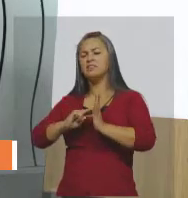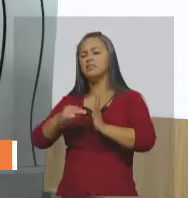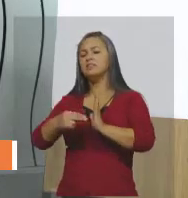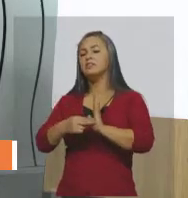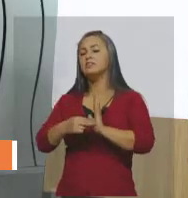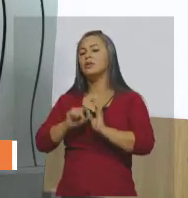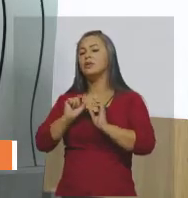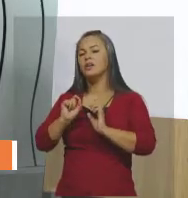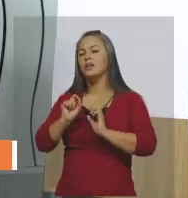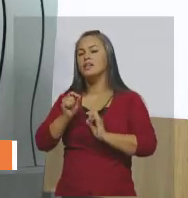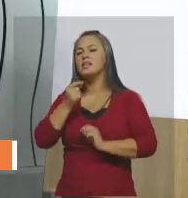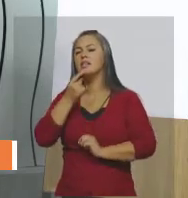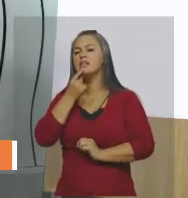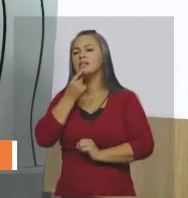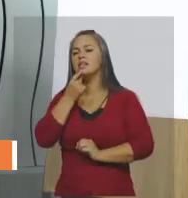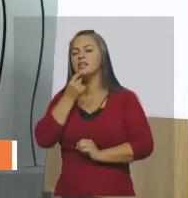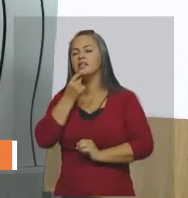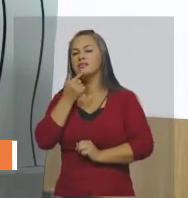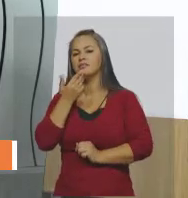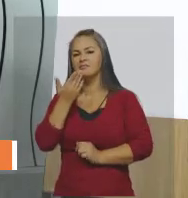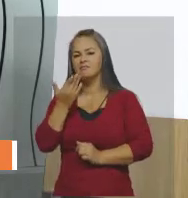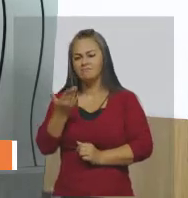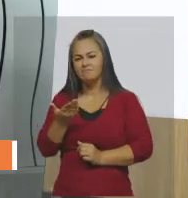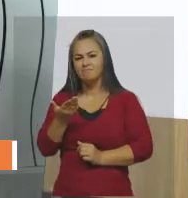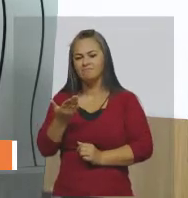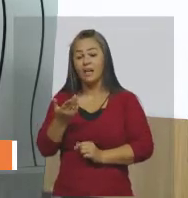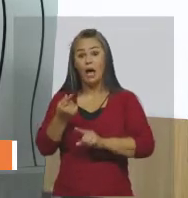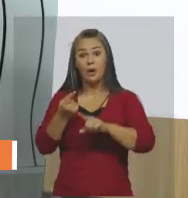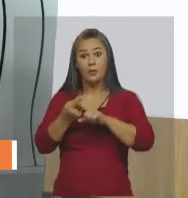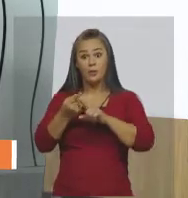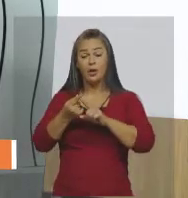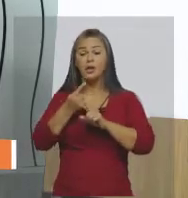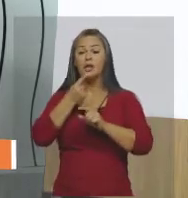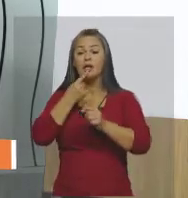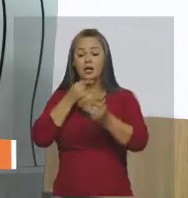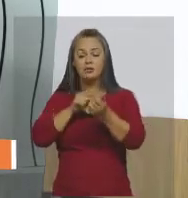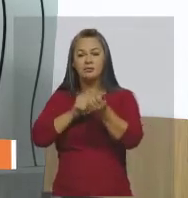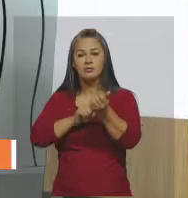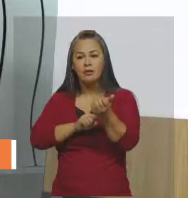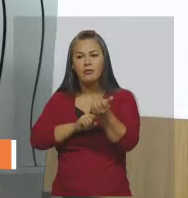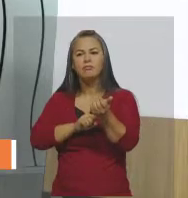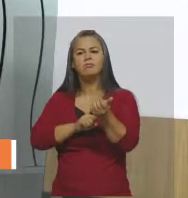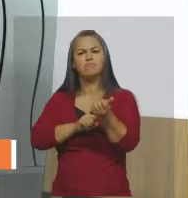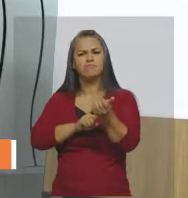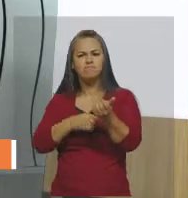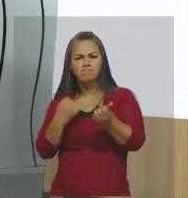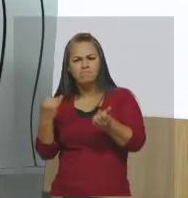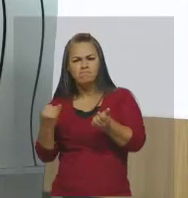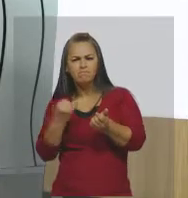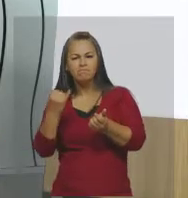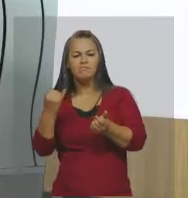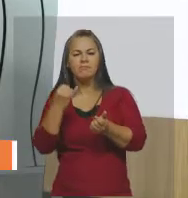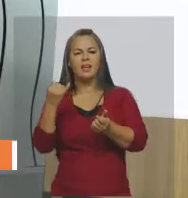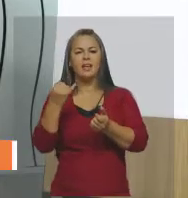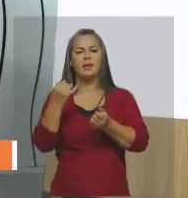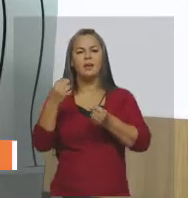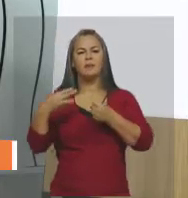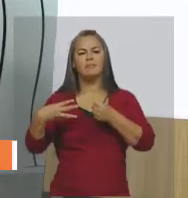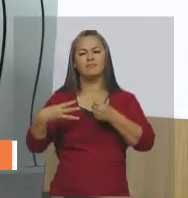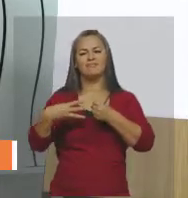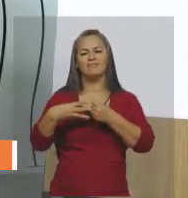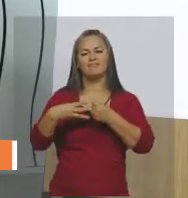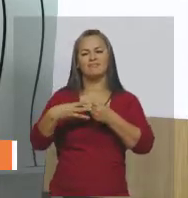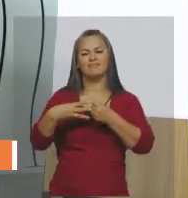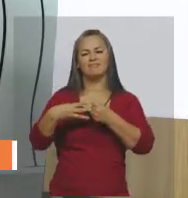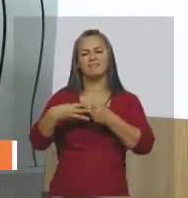sangue, porque o sangue é muito rico em células chamadas de hemácias. Então, quando você pensa em hematose, você